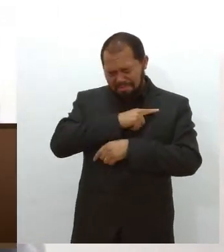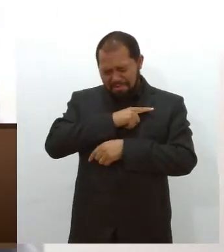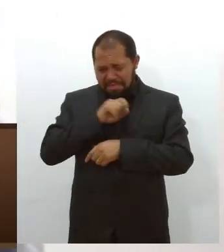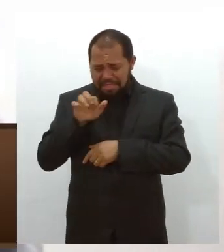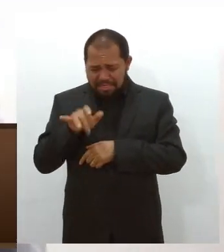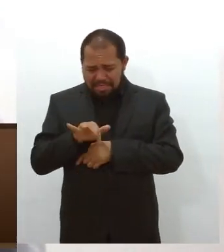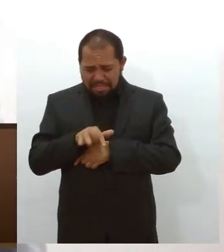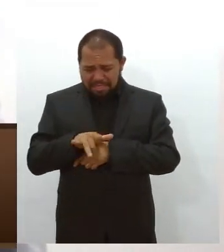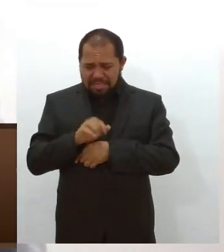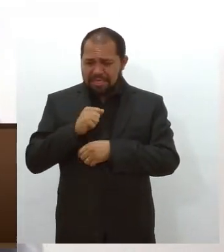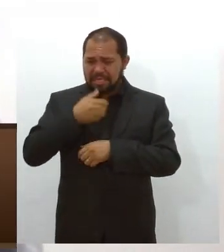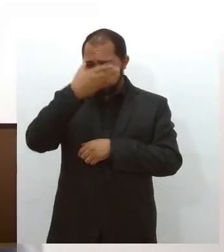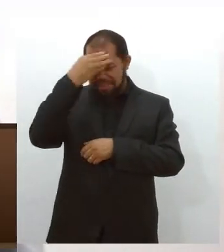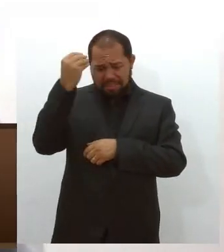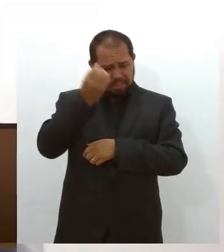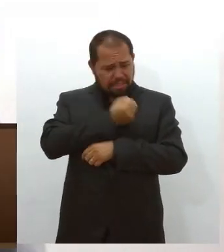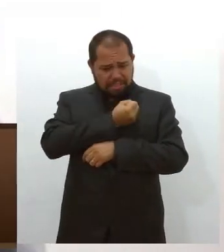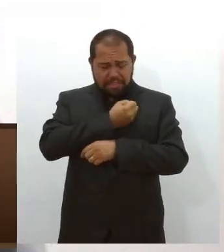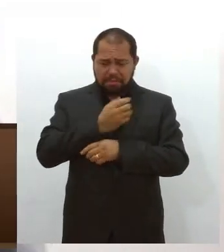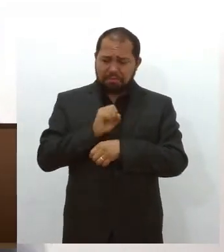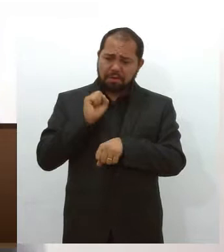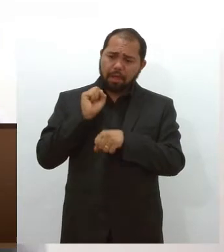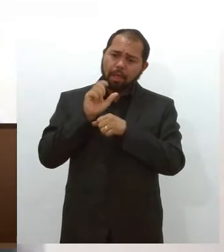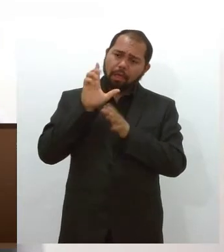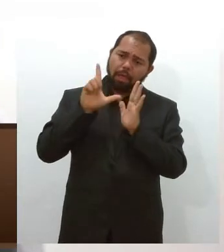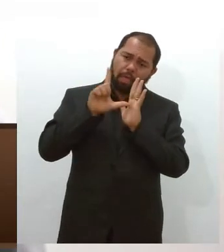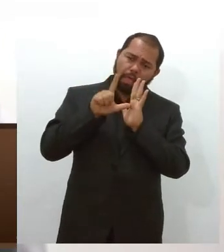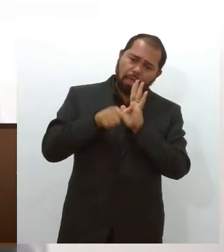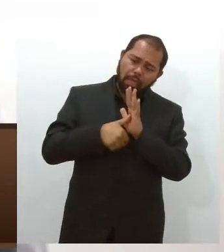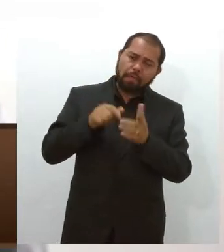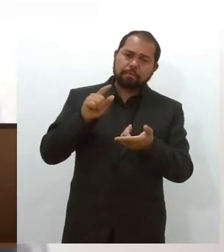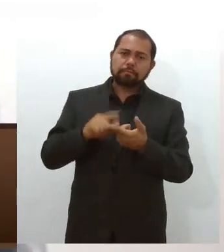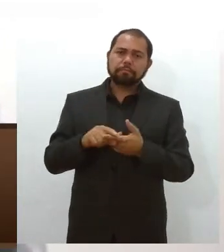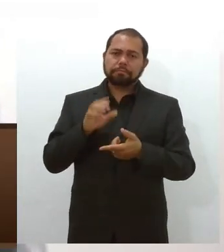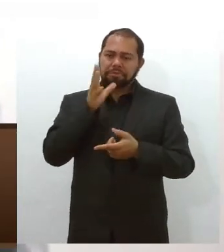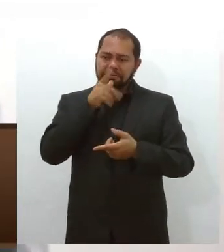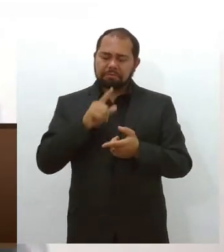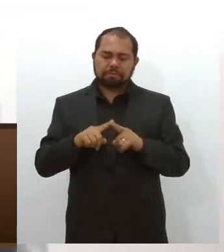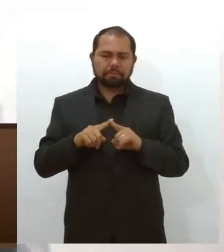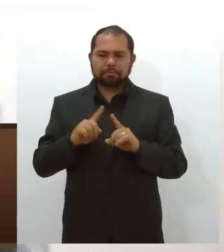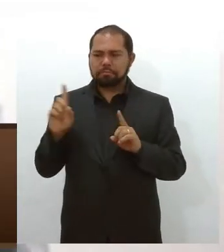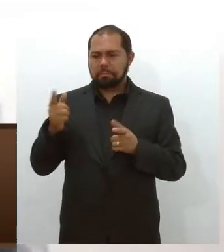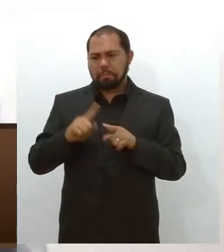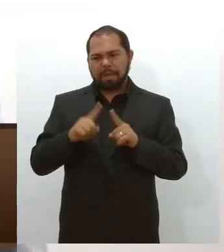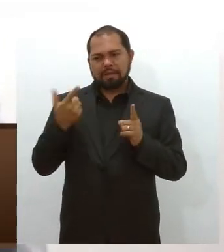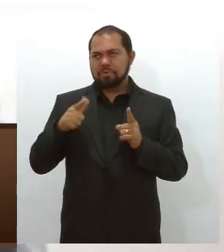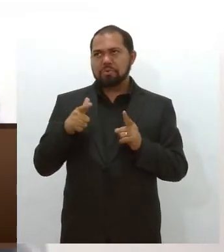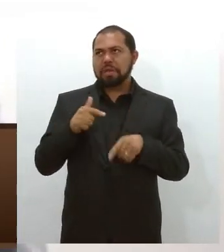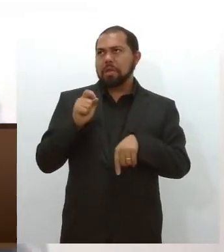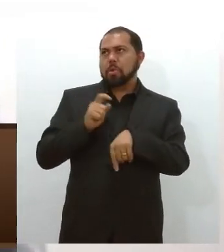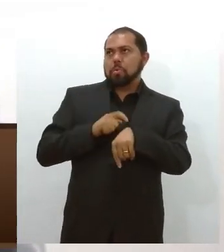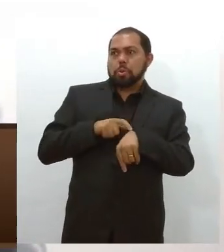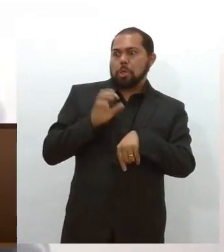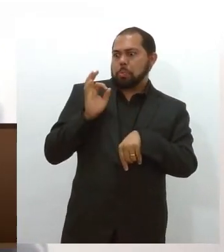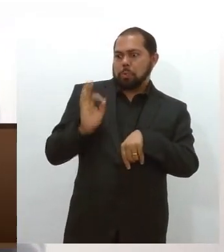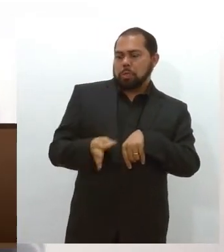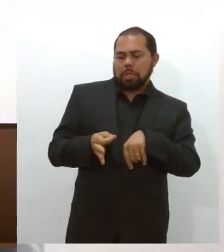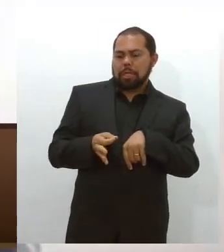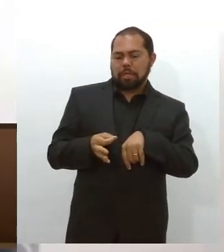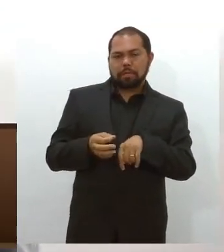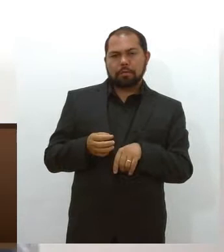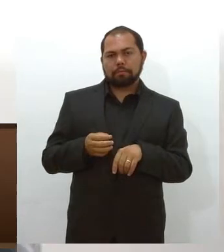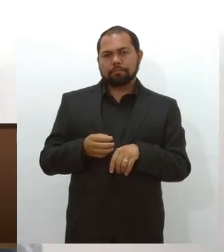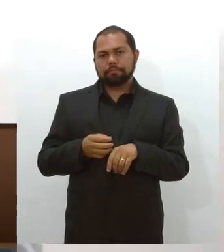procedimento. Mas não existe um tempo específico. É fato de que, se o